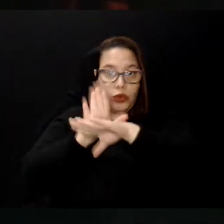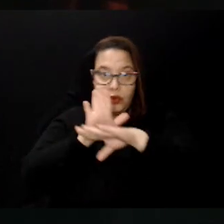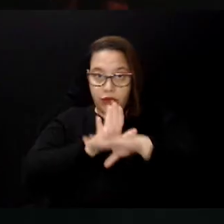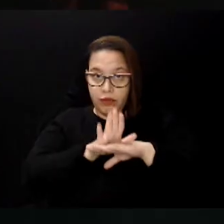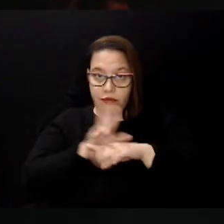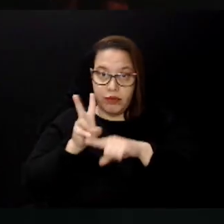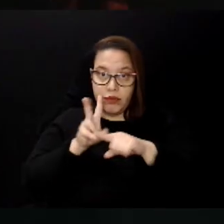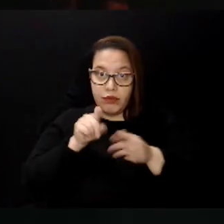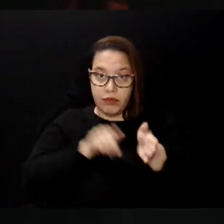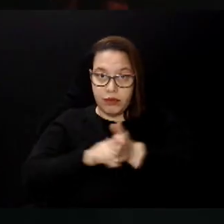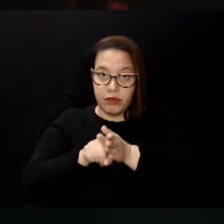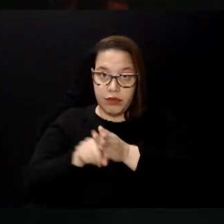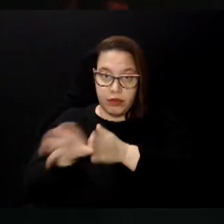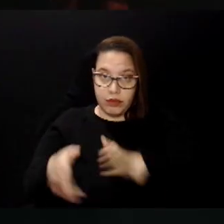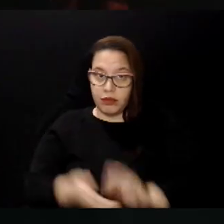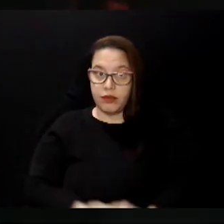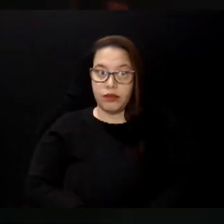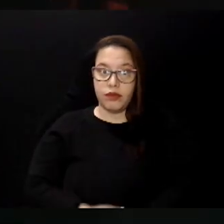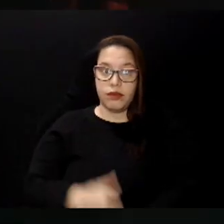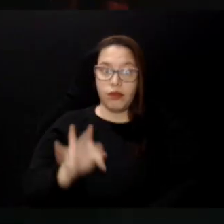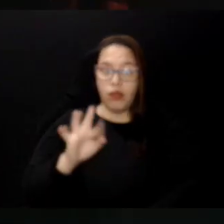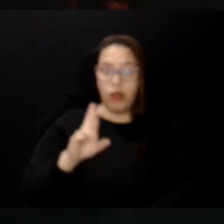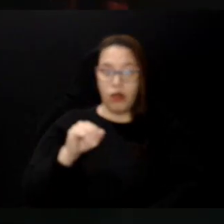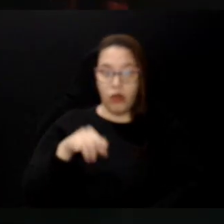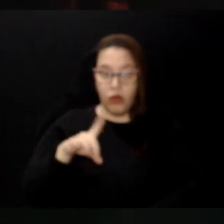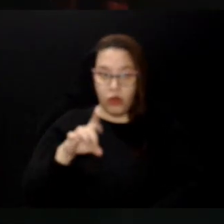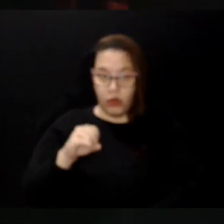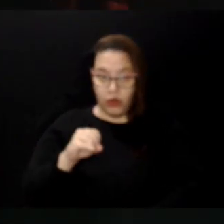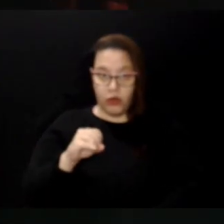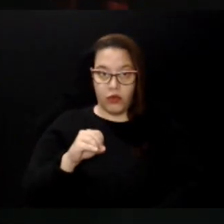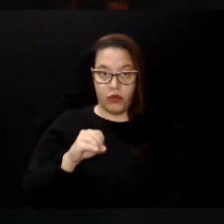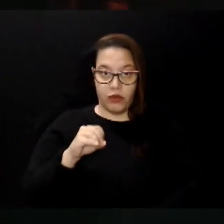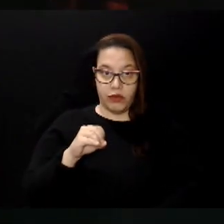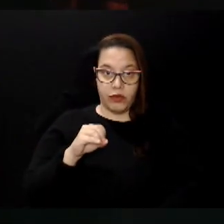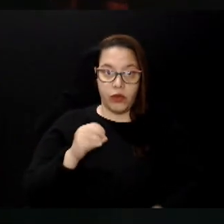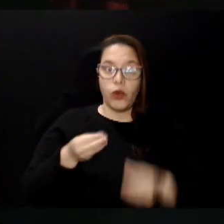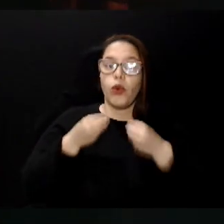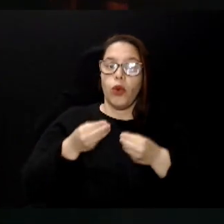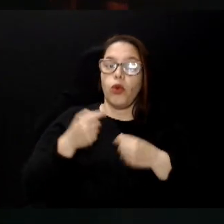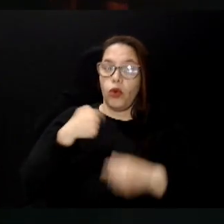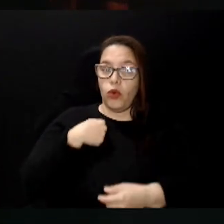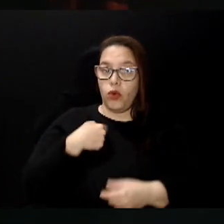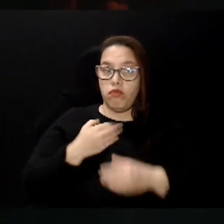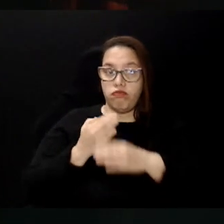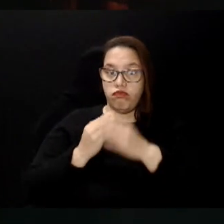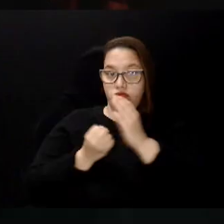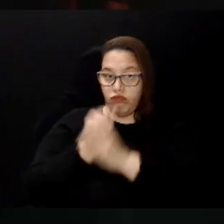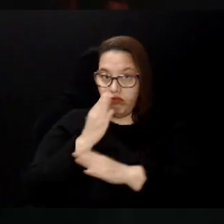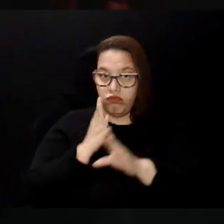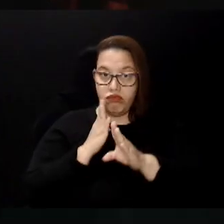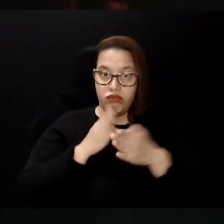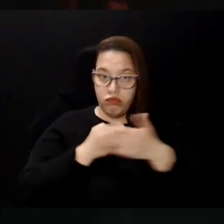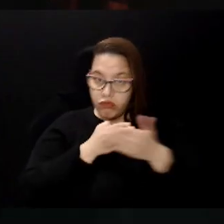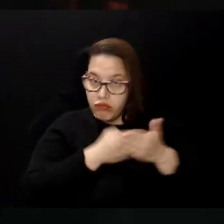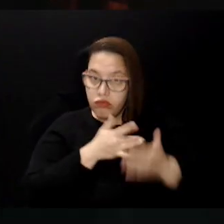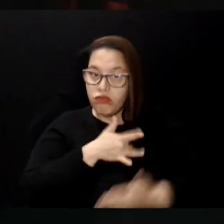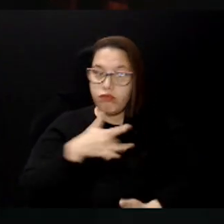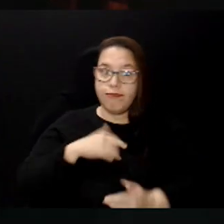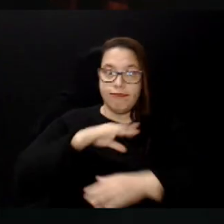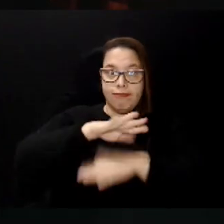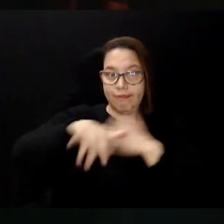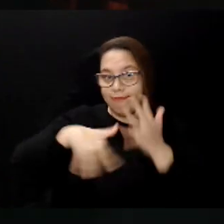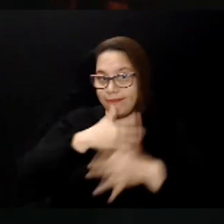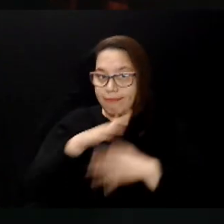vamos lá, Fernando Garcia do Parque Osiel. Como eu posso criar limites saudáveis para não transformar toda a dúvida, medo